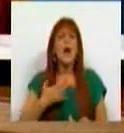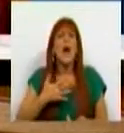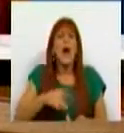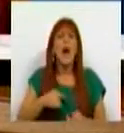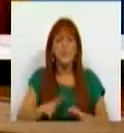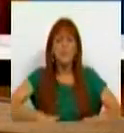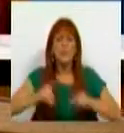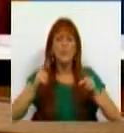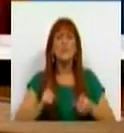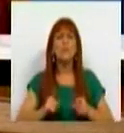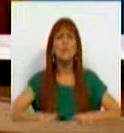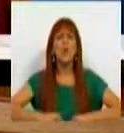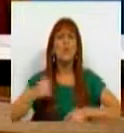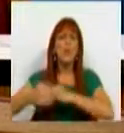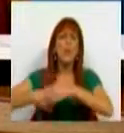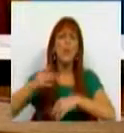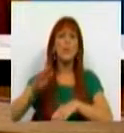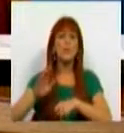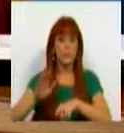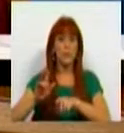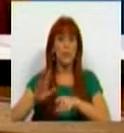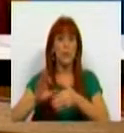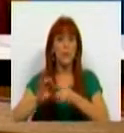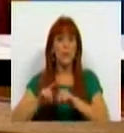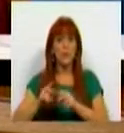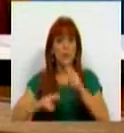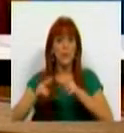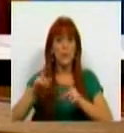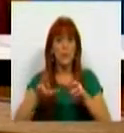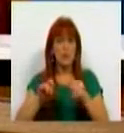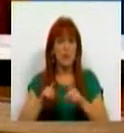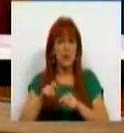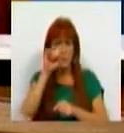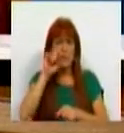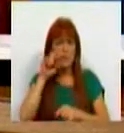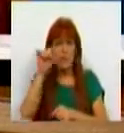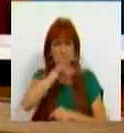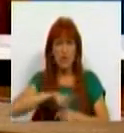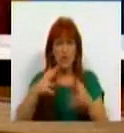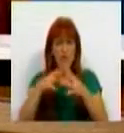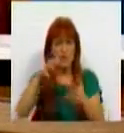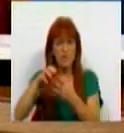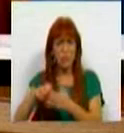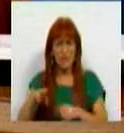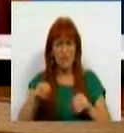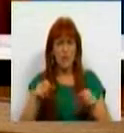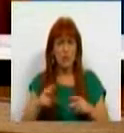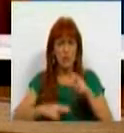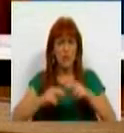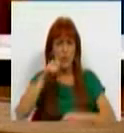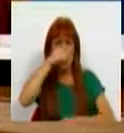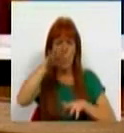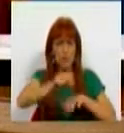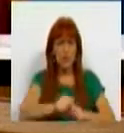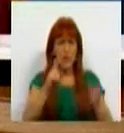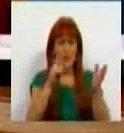pretende desenvolver e o que tem desenvolvido no que diz respeito à reconversão em limpeza ambiental de infraestruturas e terrenos construídos e ocupados